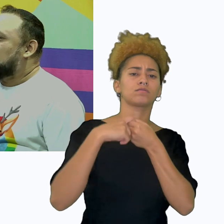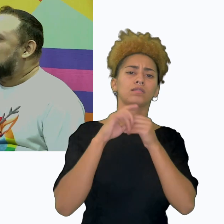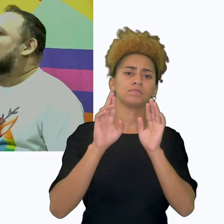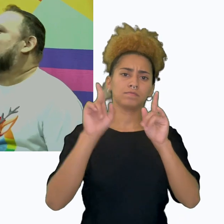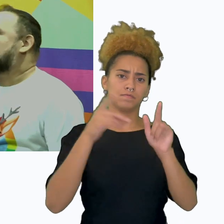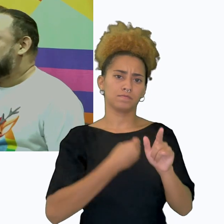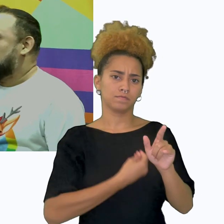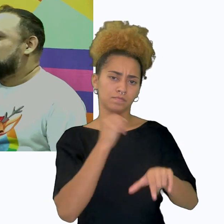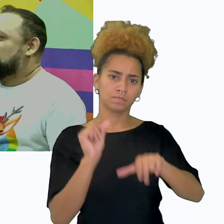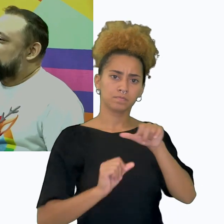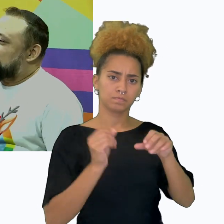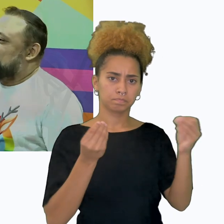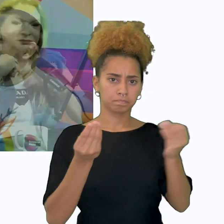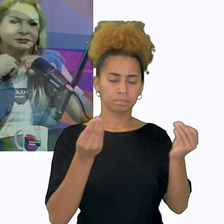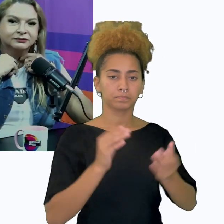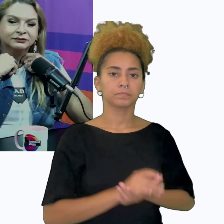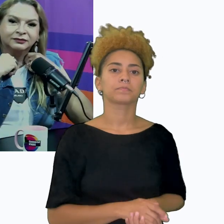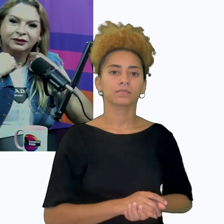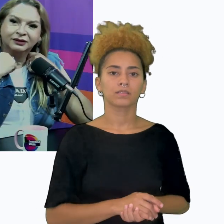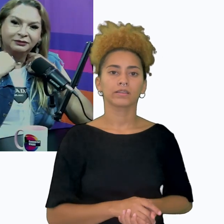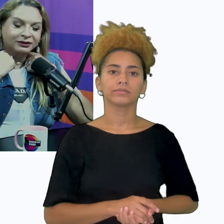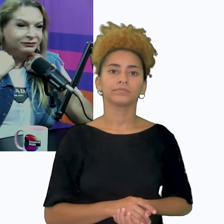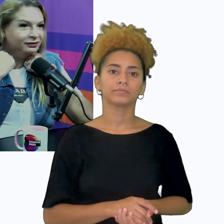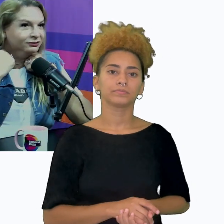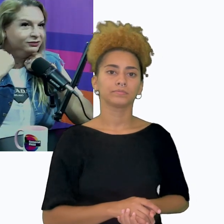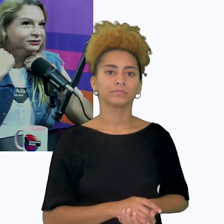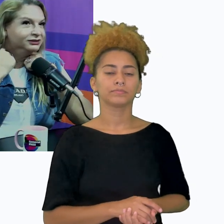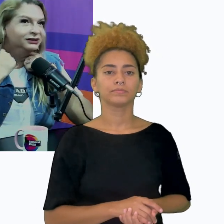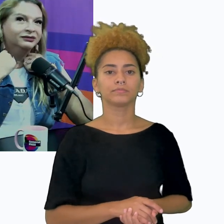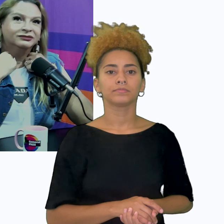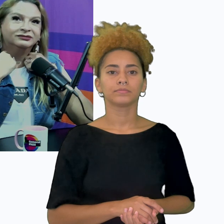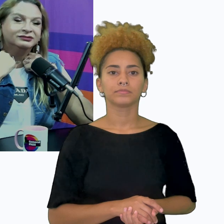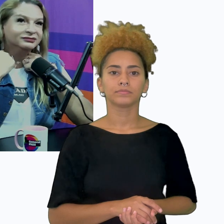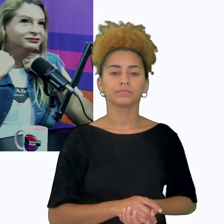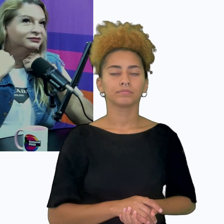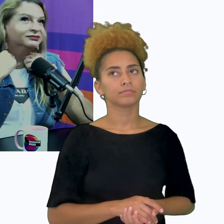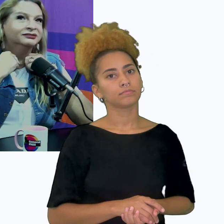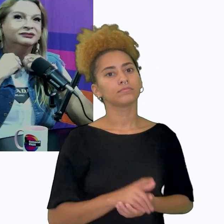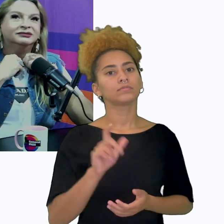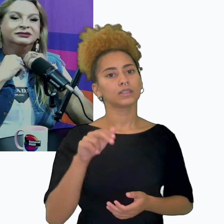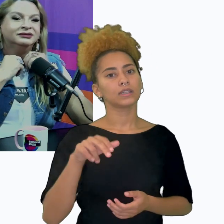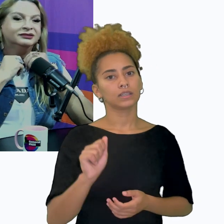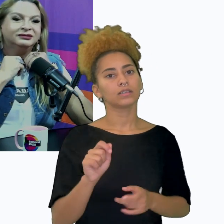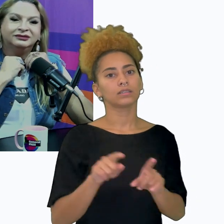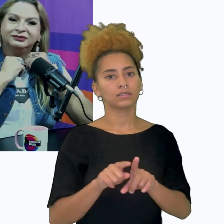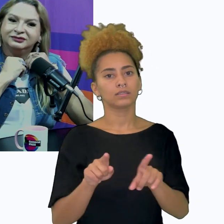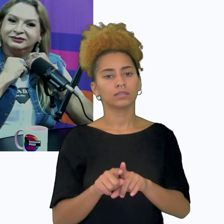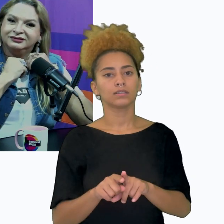eu voltaria pra fazer diferente? Meu Deus do céu. Lena